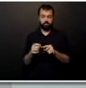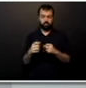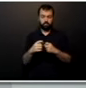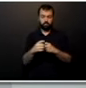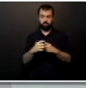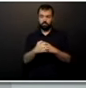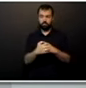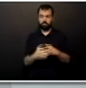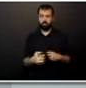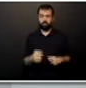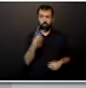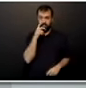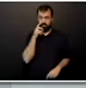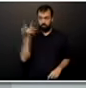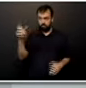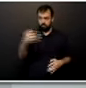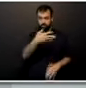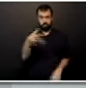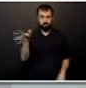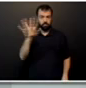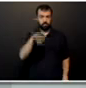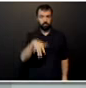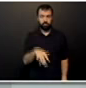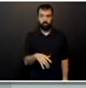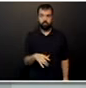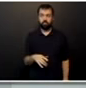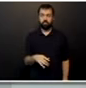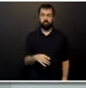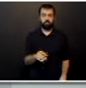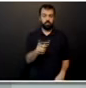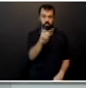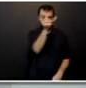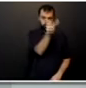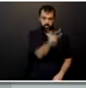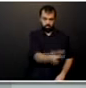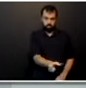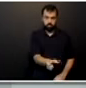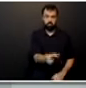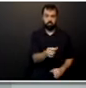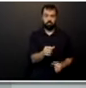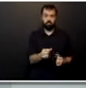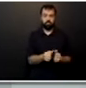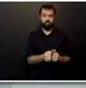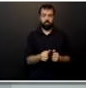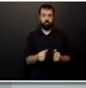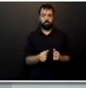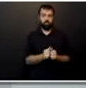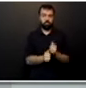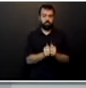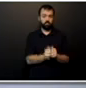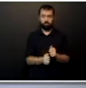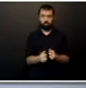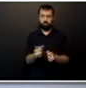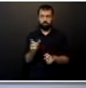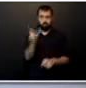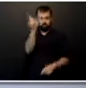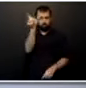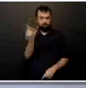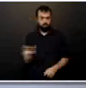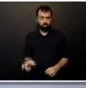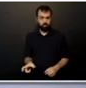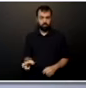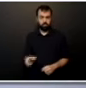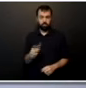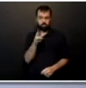e vamos observar a tabela nós temos os saquinhos de arroz com as porções a